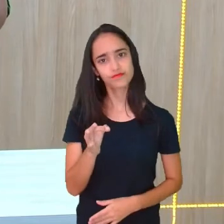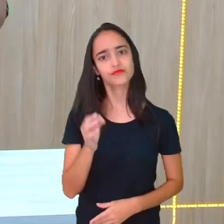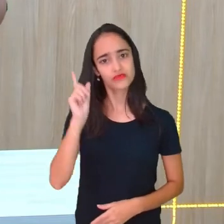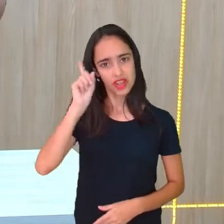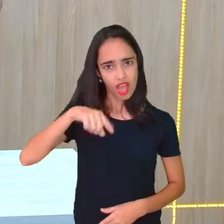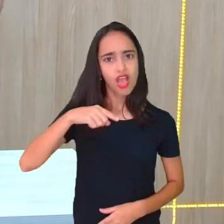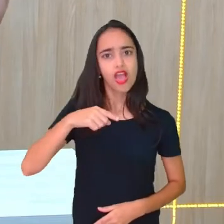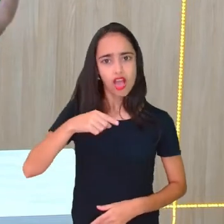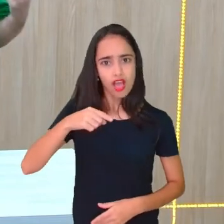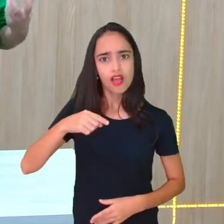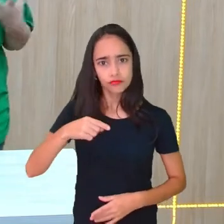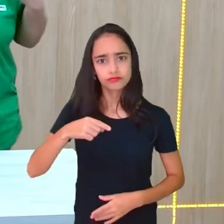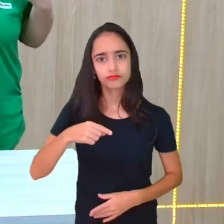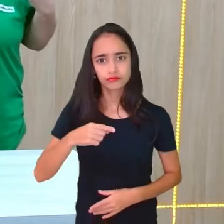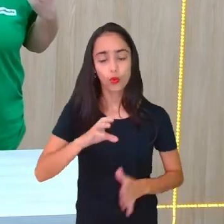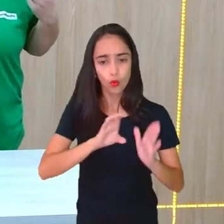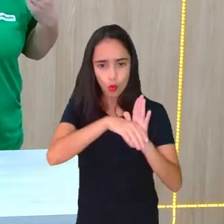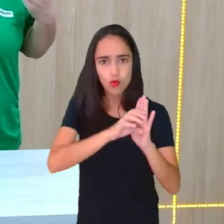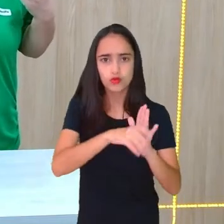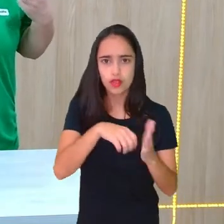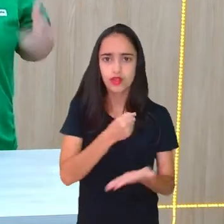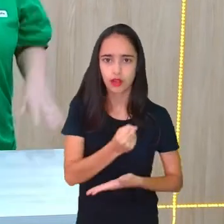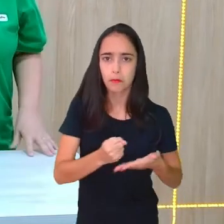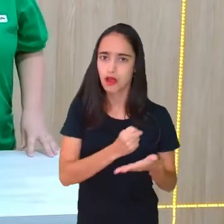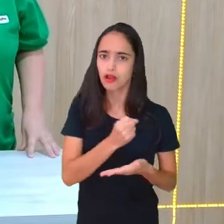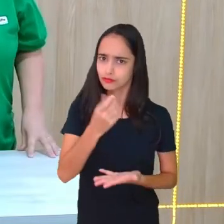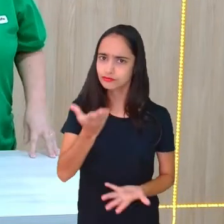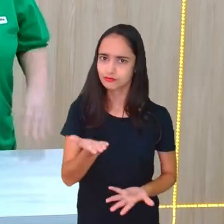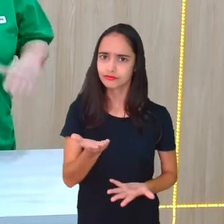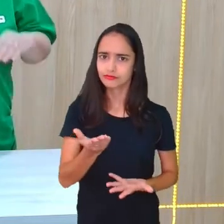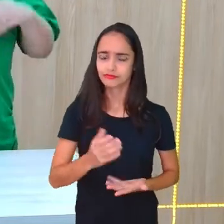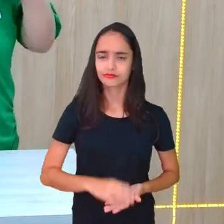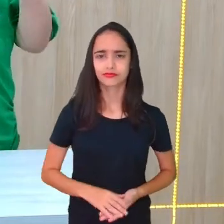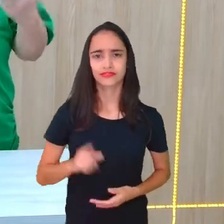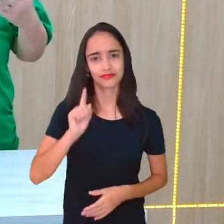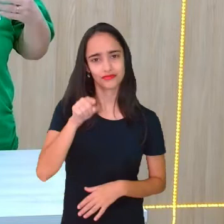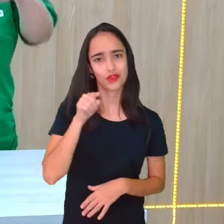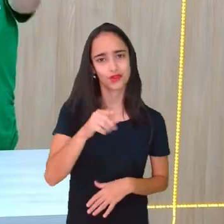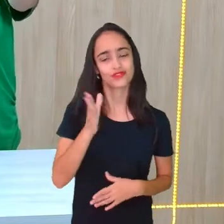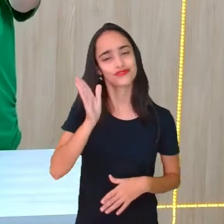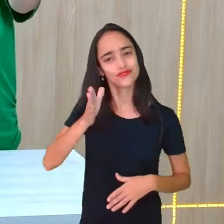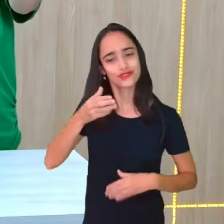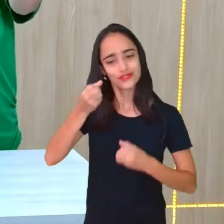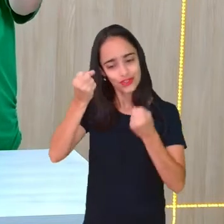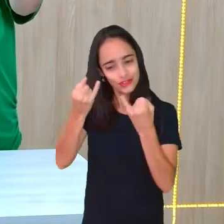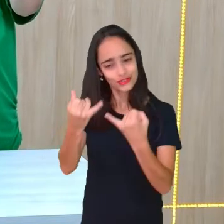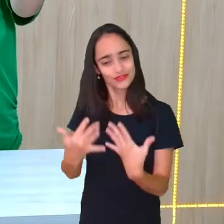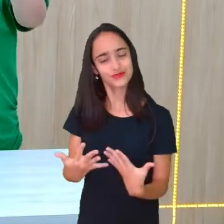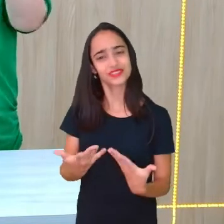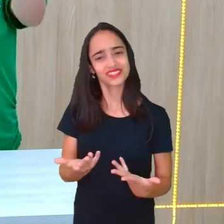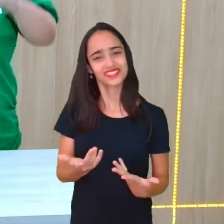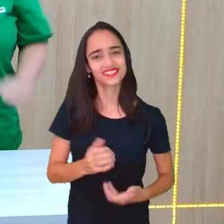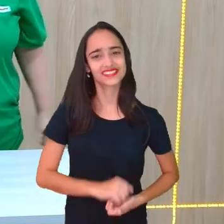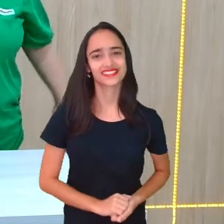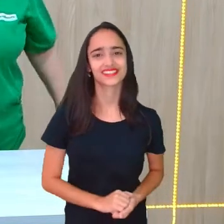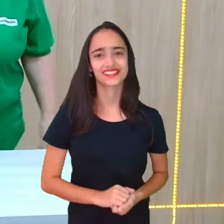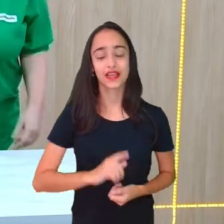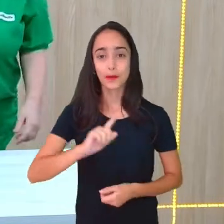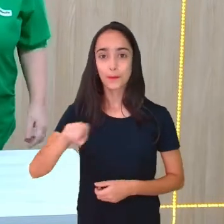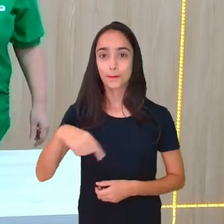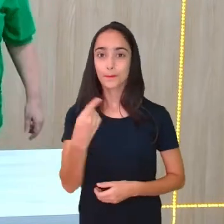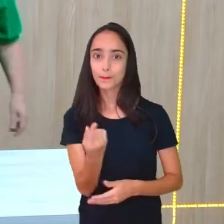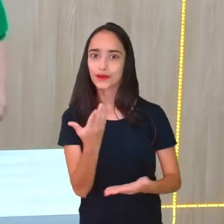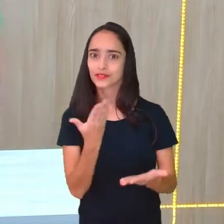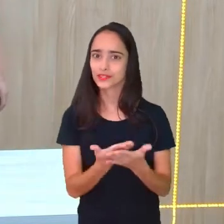é a ideia, esse é o conceito que você já se antecipou. Próxima aula, a gente vai